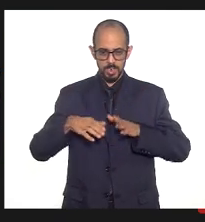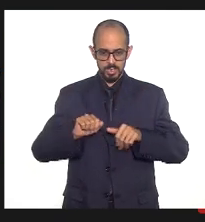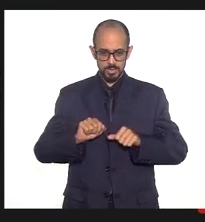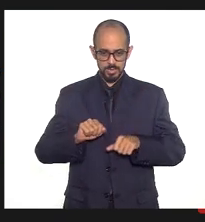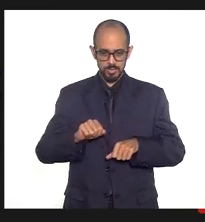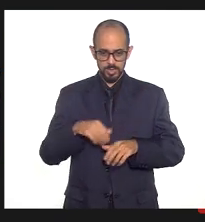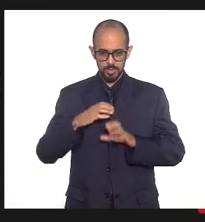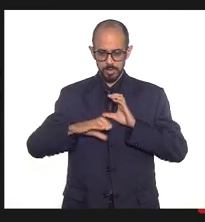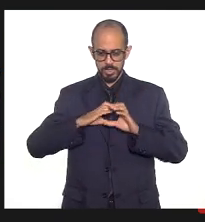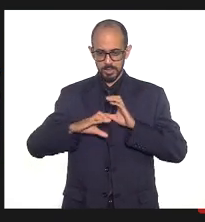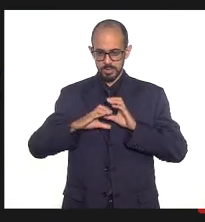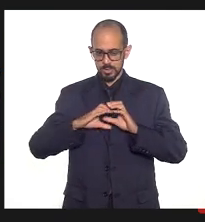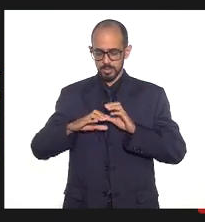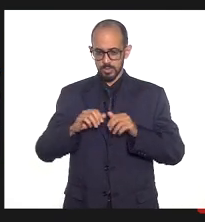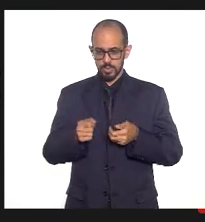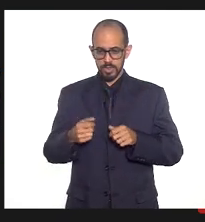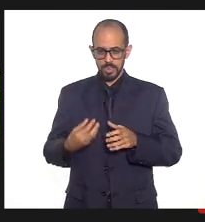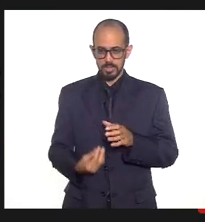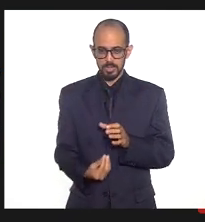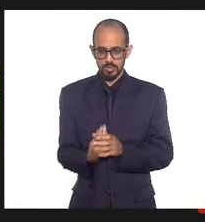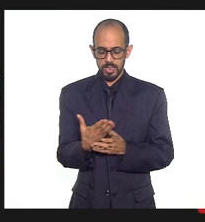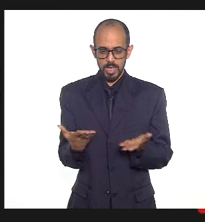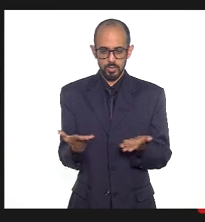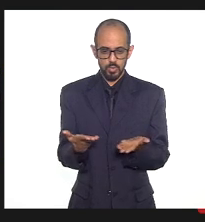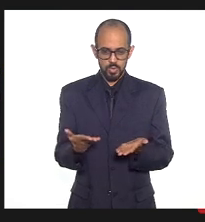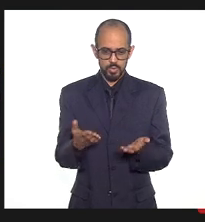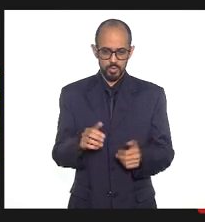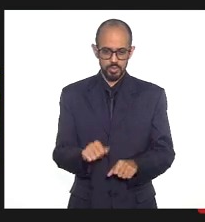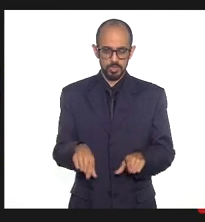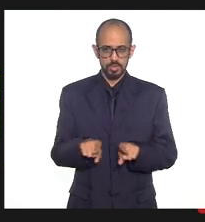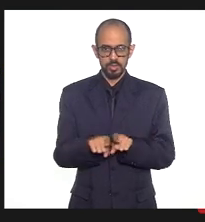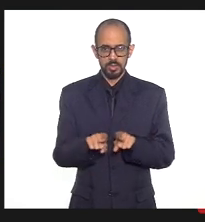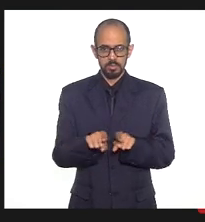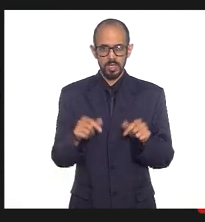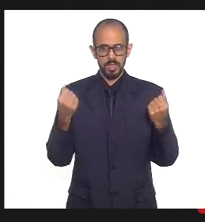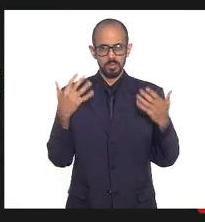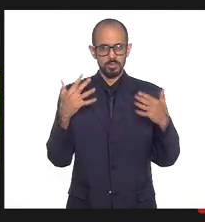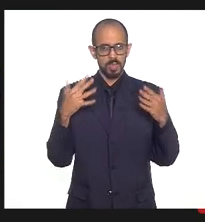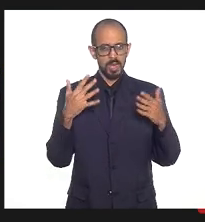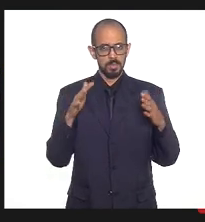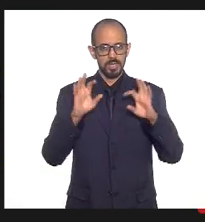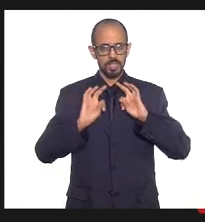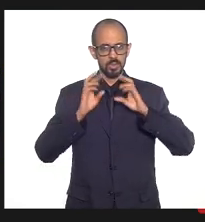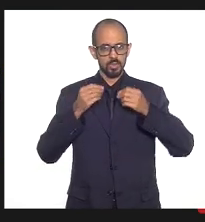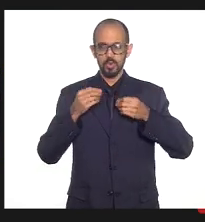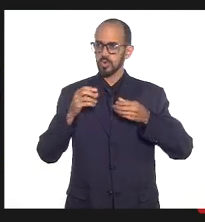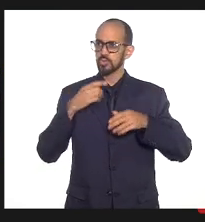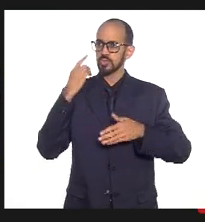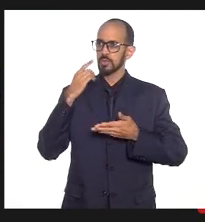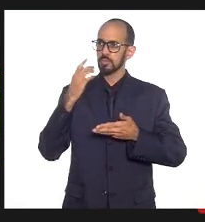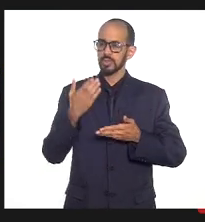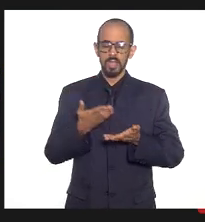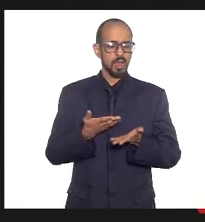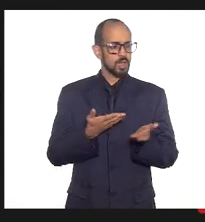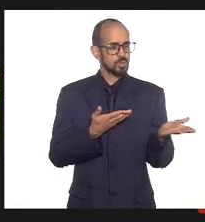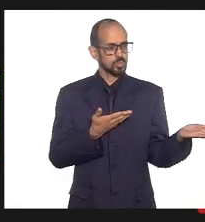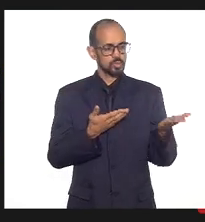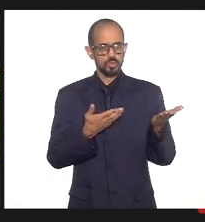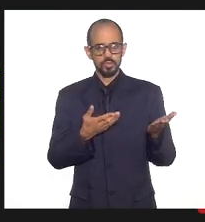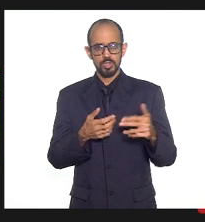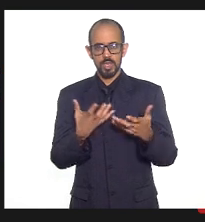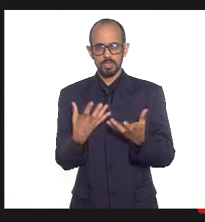que está sendo instalada nesse momento, e dar os parabéns aos 9 deputados que acolheram a frente, né,